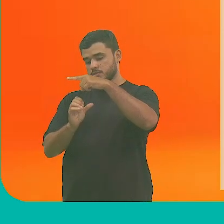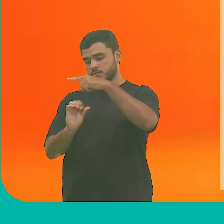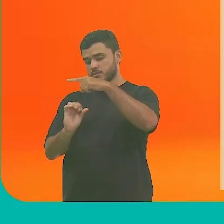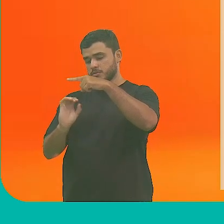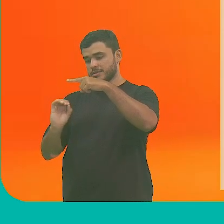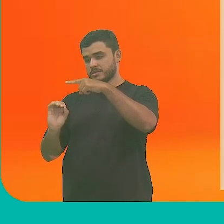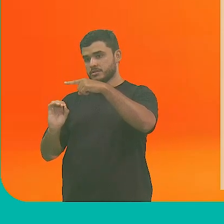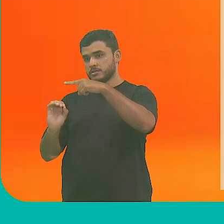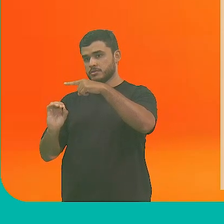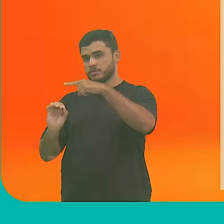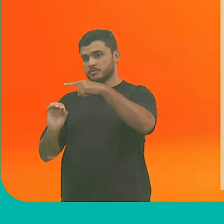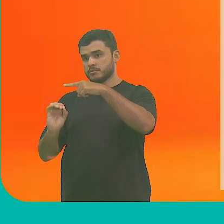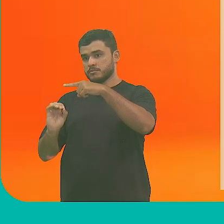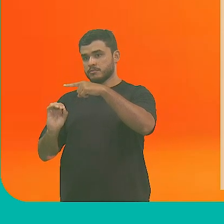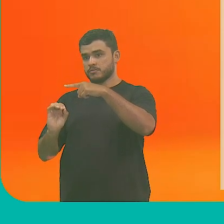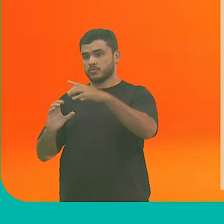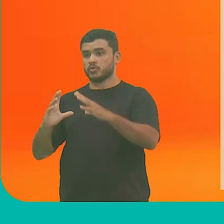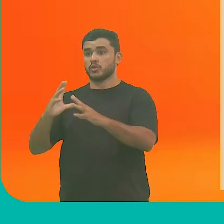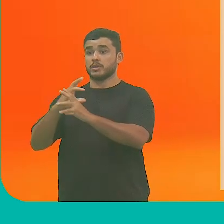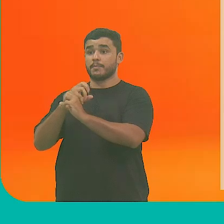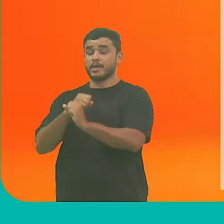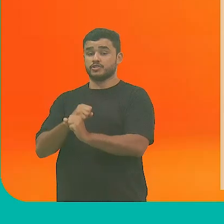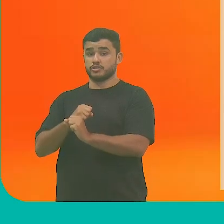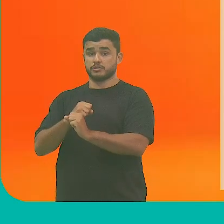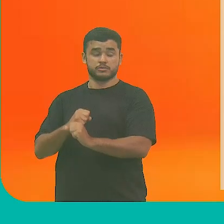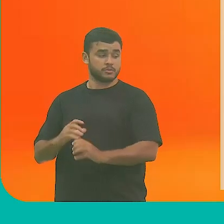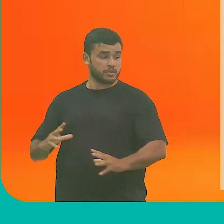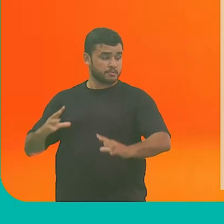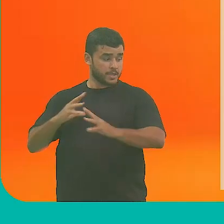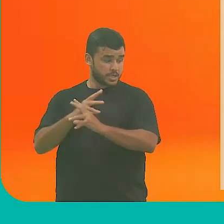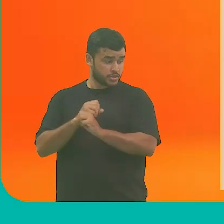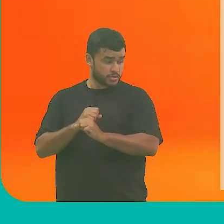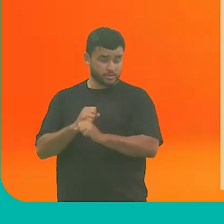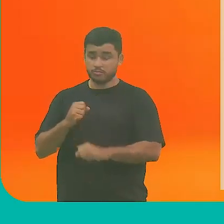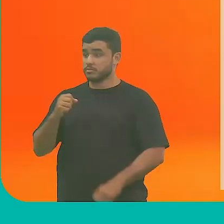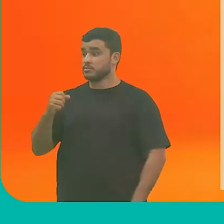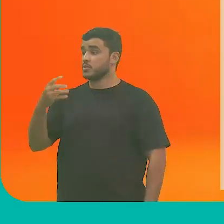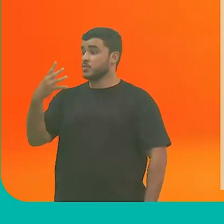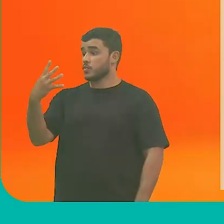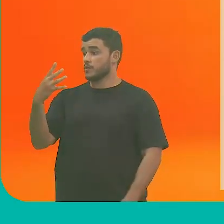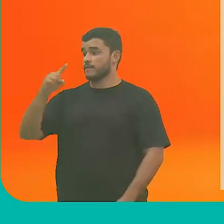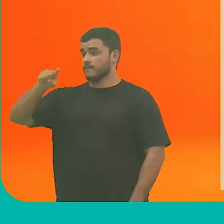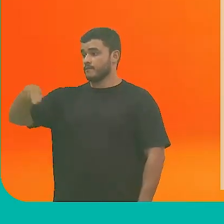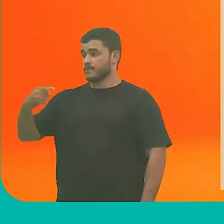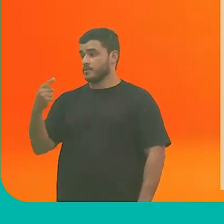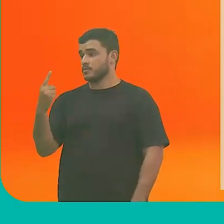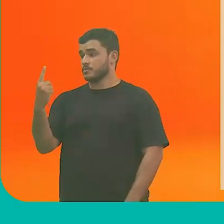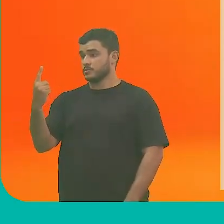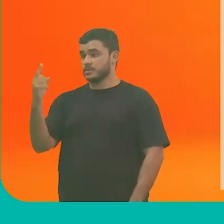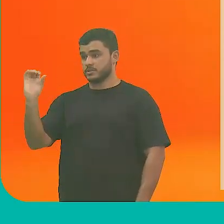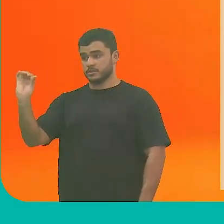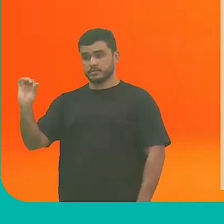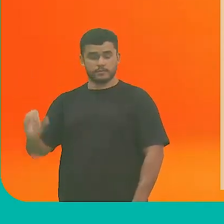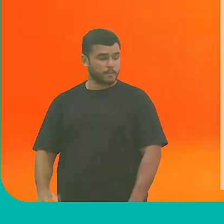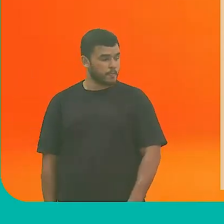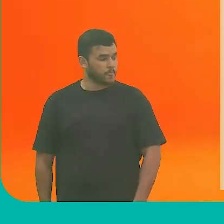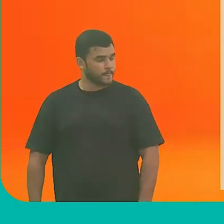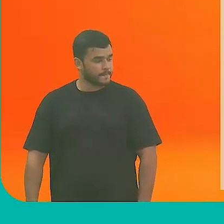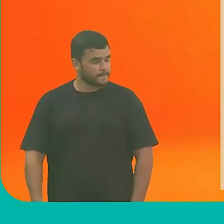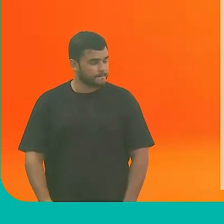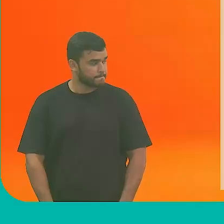160. Ó. Essa média, ela vai dar 4,16.